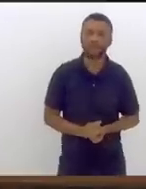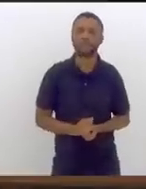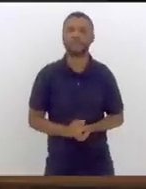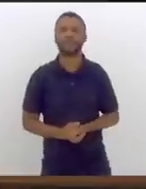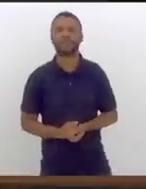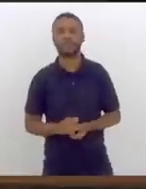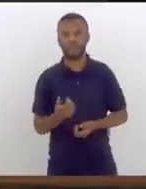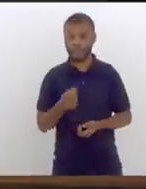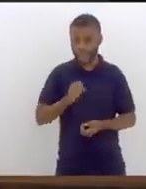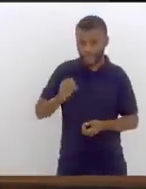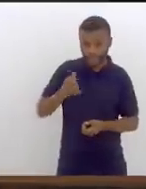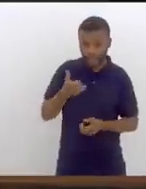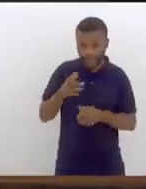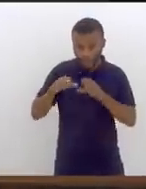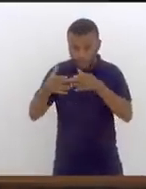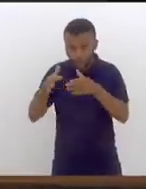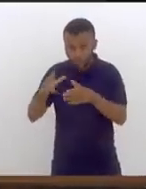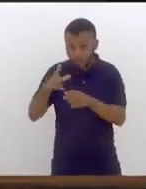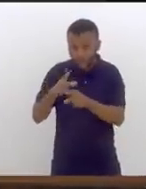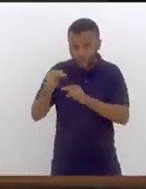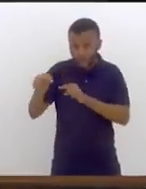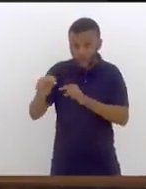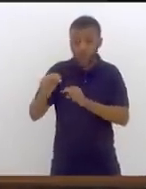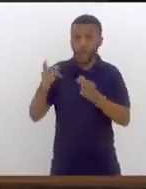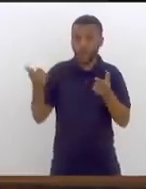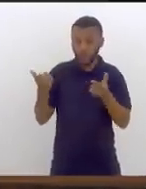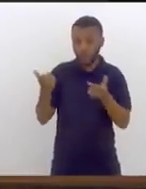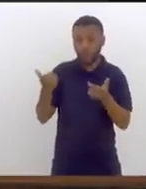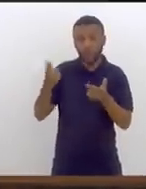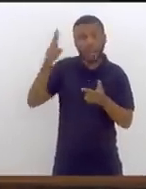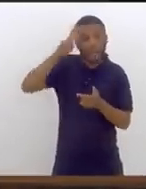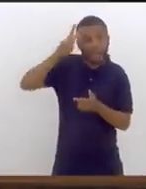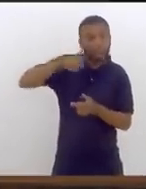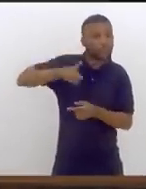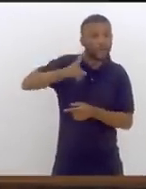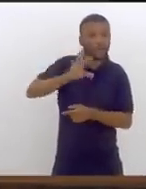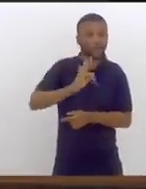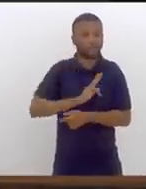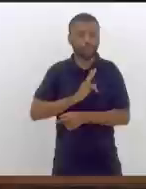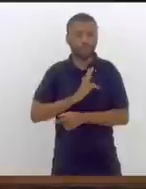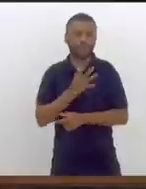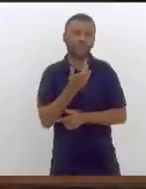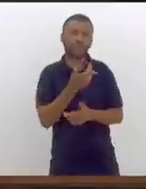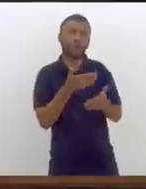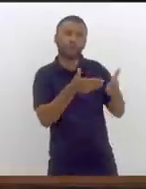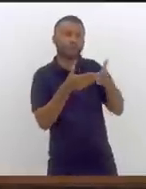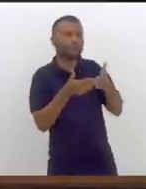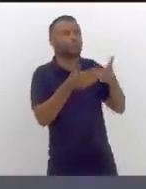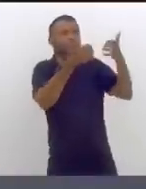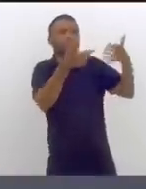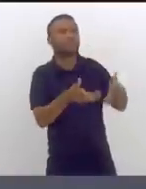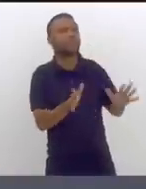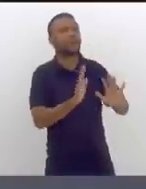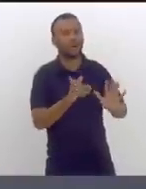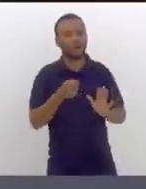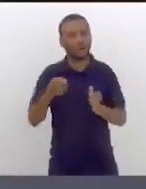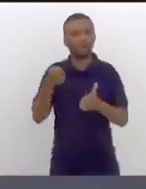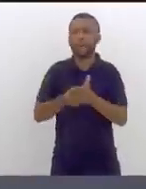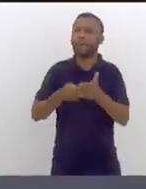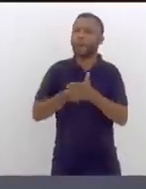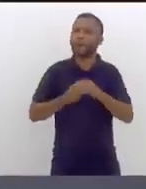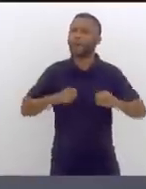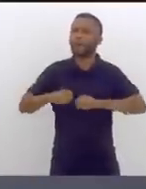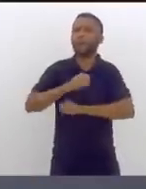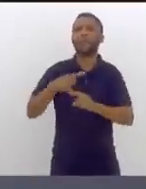mesmo não sendo eleito pela Corporação não esquecida onde eu saí o Portugal sempre falou Pô não basta nessa tecla ela não eu bato porque eu fiz diferente de